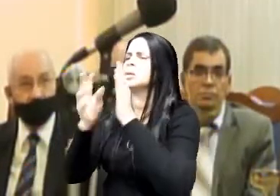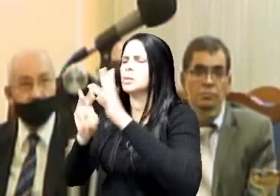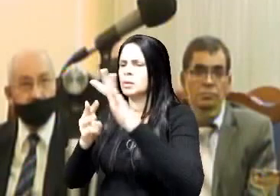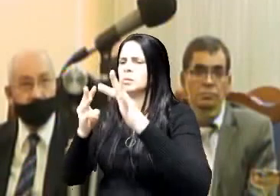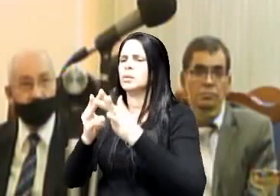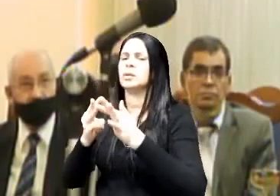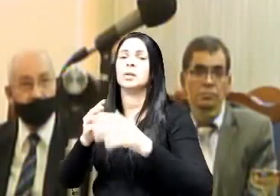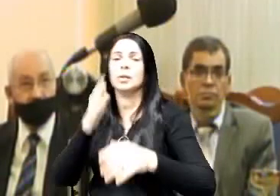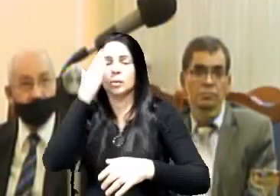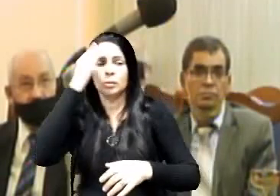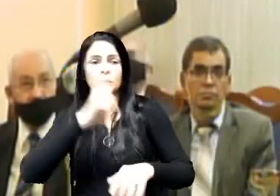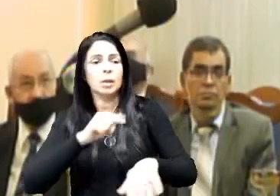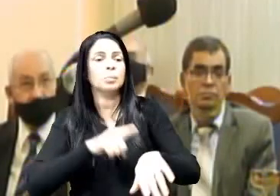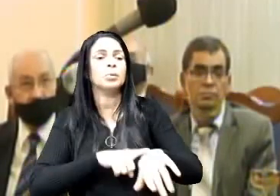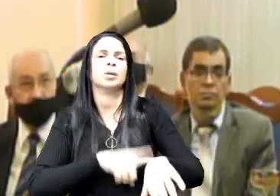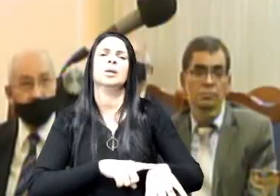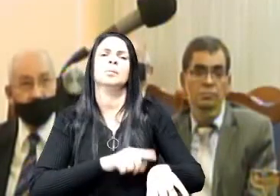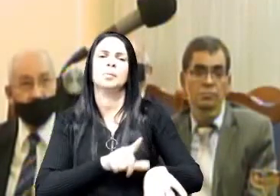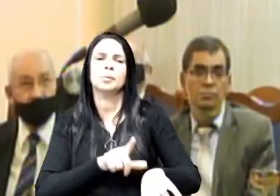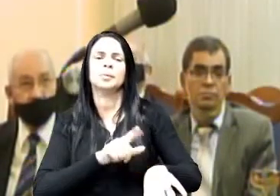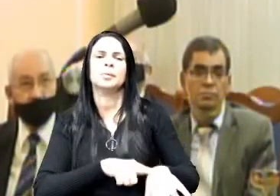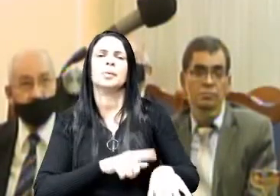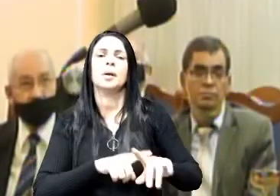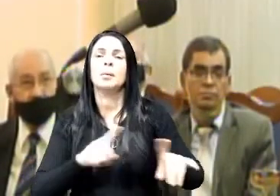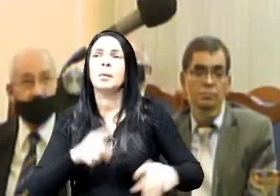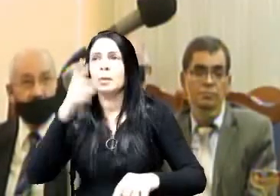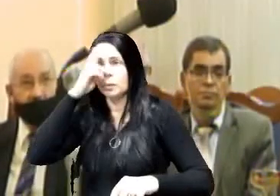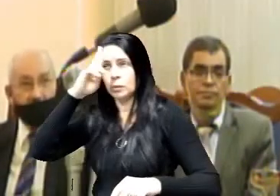final, o Senhor chegou para ele e disse, Paulo,